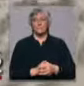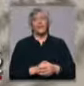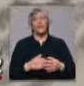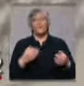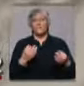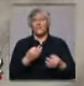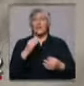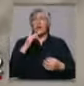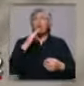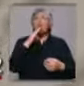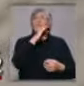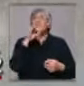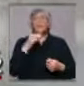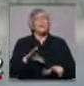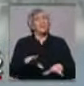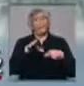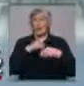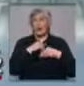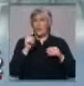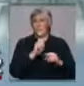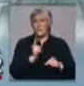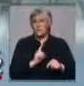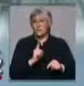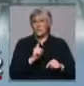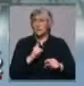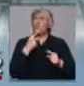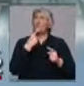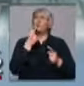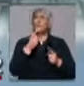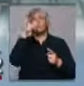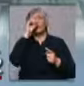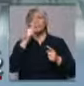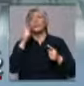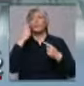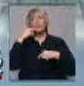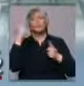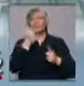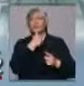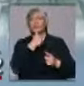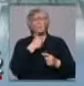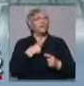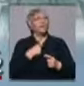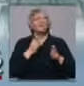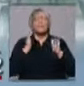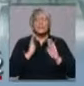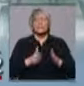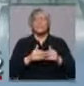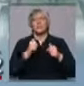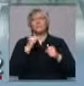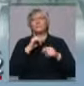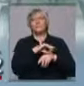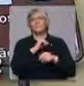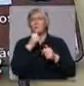Inconformados com a decisão judicial, a família de Hermenegildo Nunes insistiu na necessidade de uma autópsia como meio de prova. Acabou por